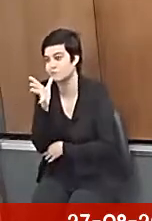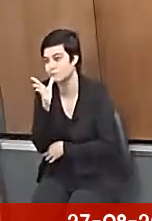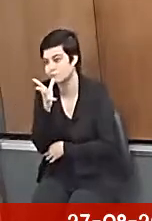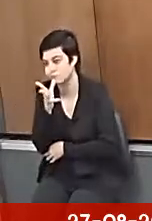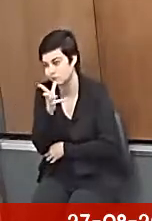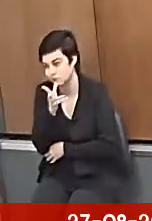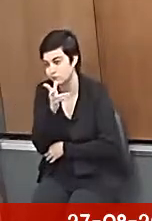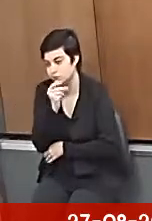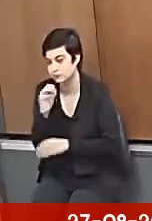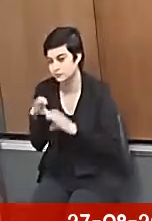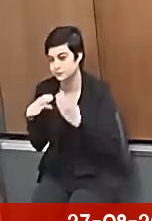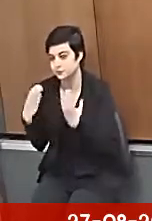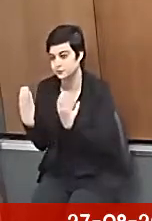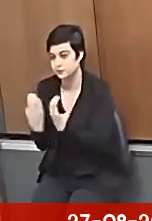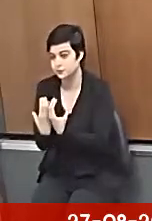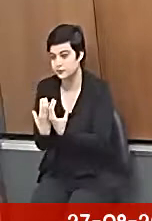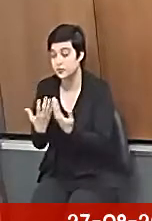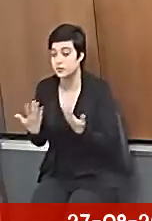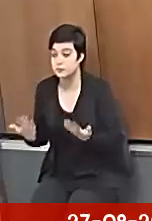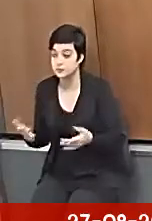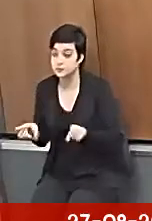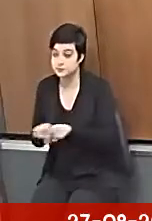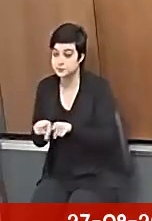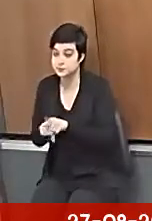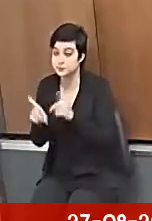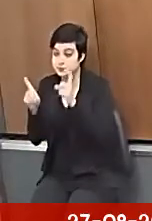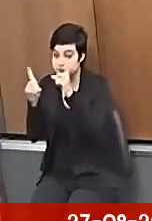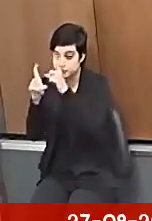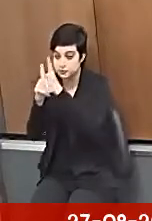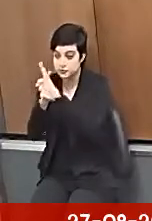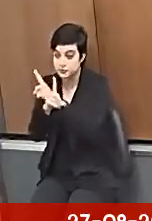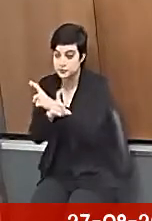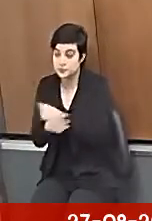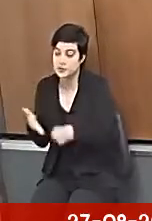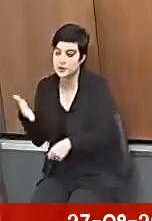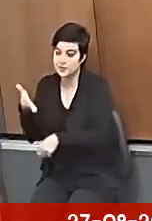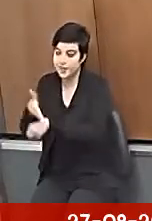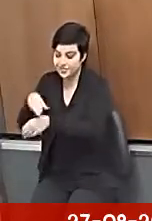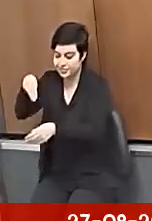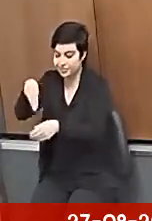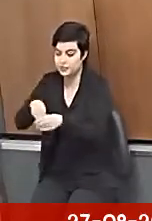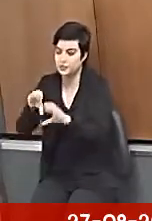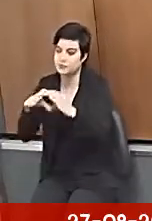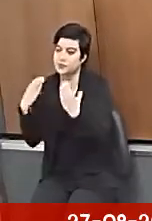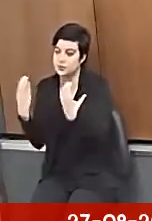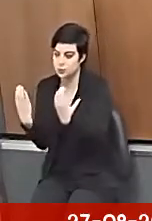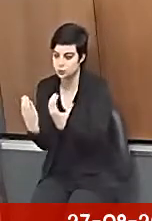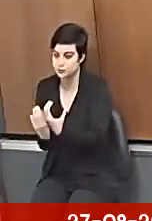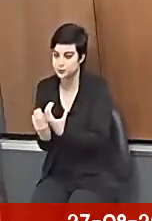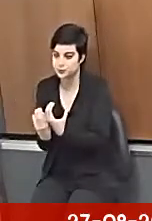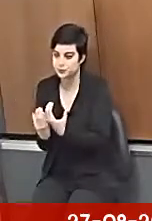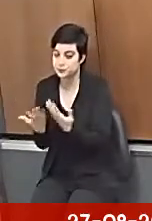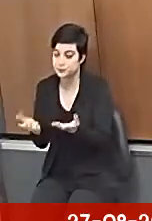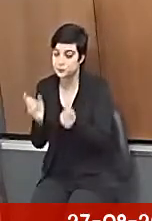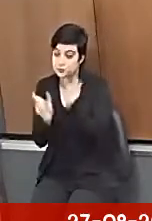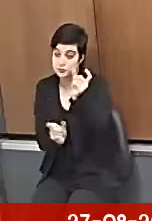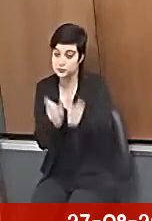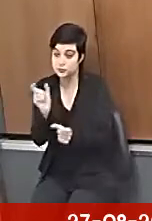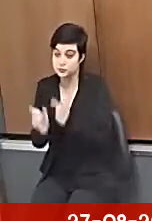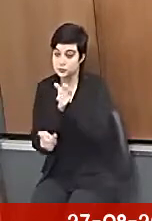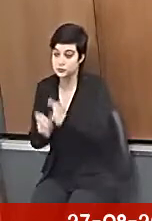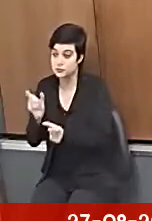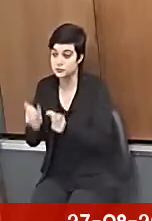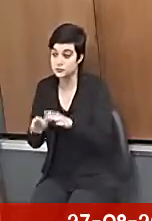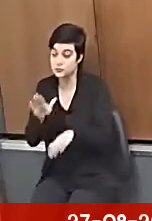de chegar ao estádio esse acesso muito difícil tenho a dificuldade de acessar o mineirão então acaba é as pessoas de nossa classe